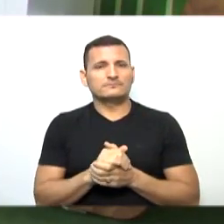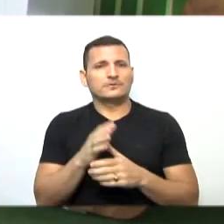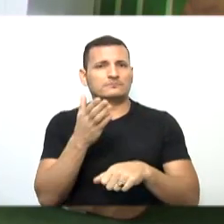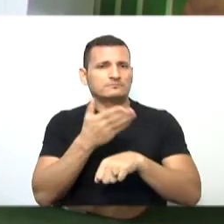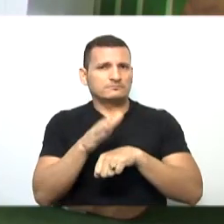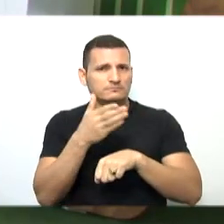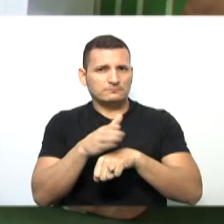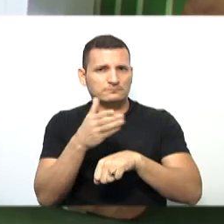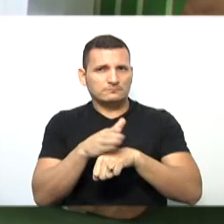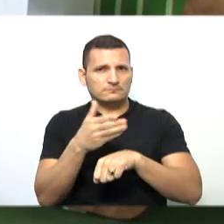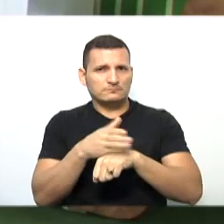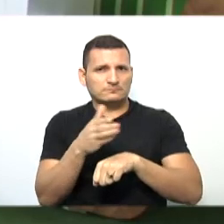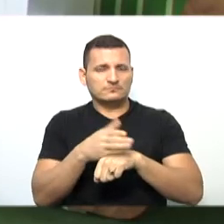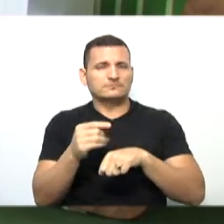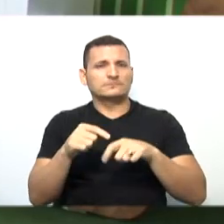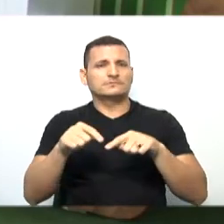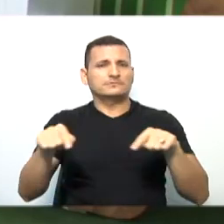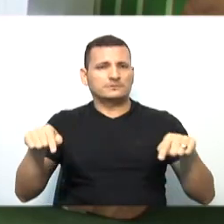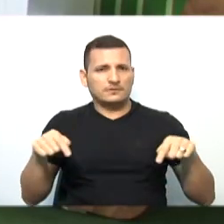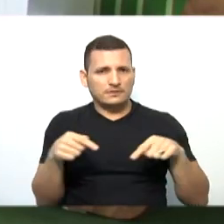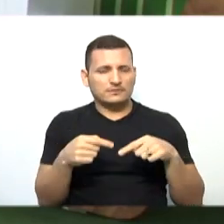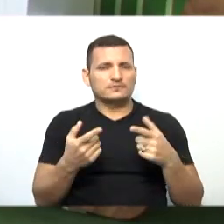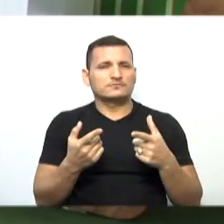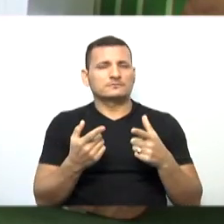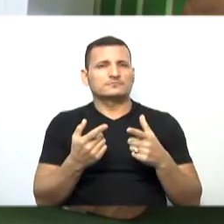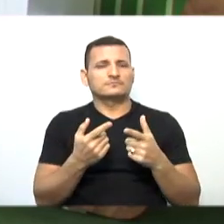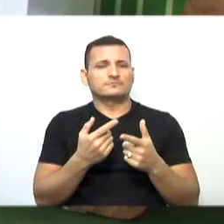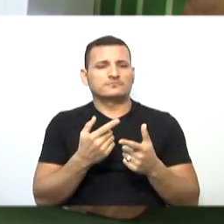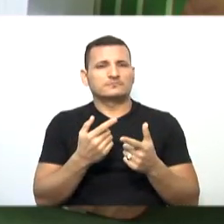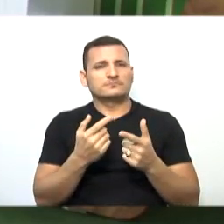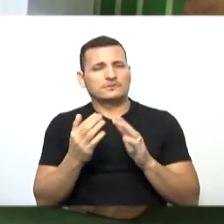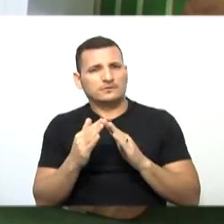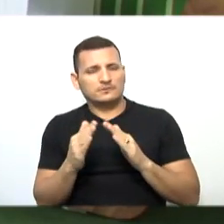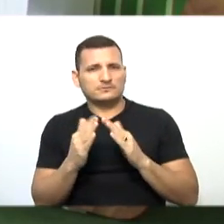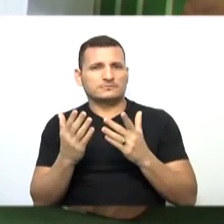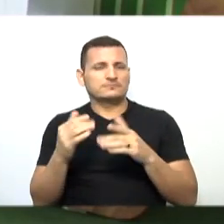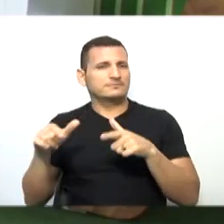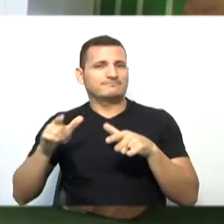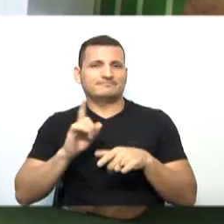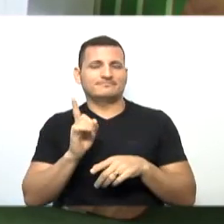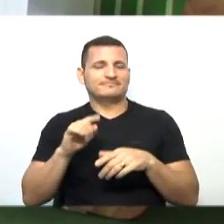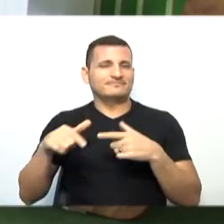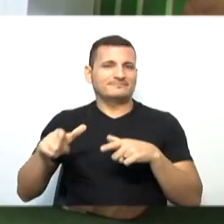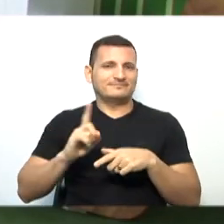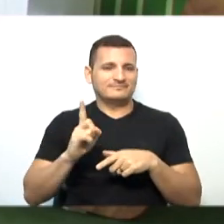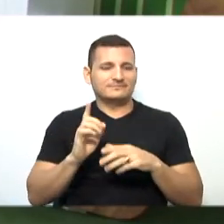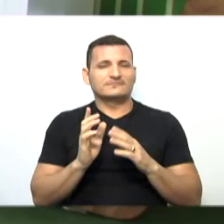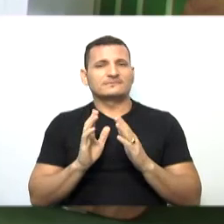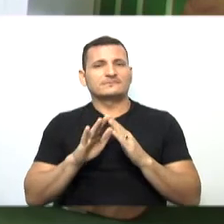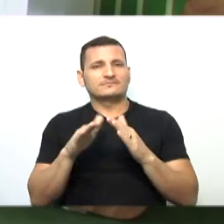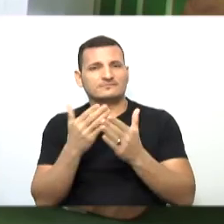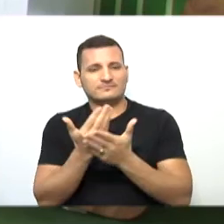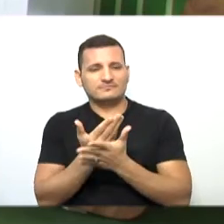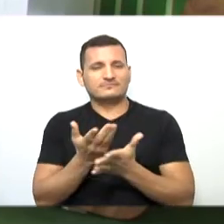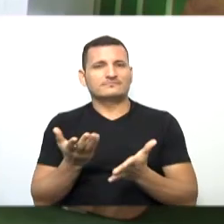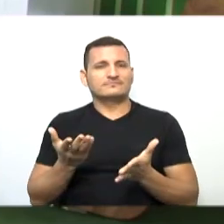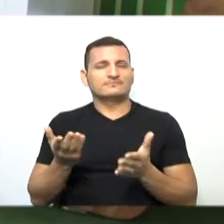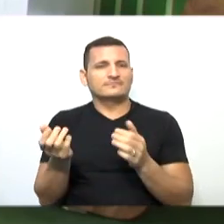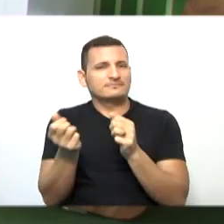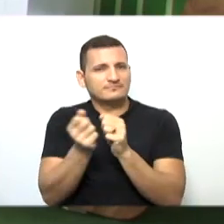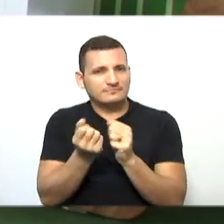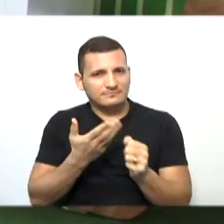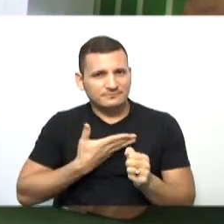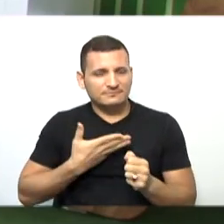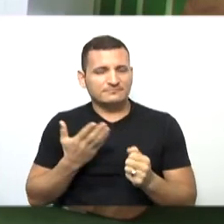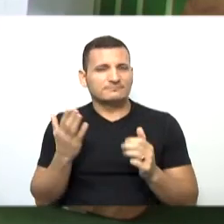pratiquem em sala, em casa, no trabalho não, aqui eles não trabalham. Na escola, com os amigos, na